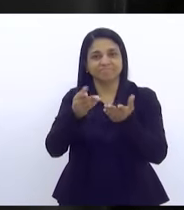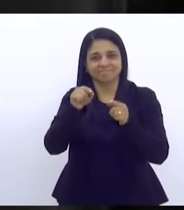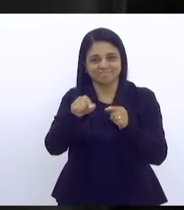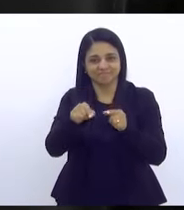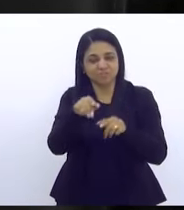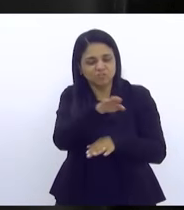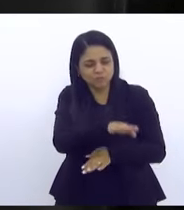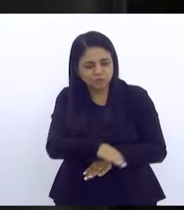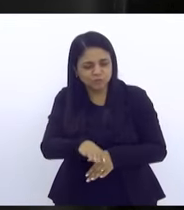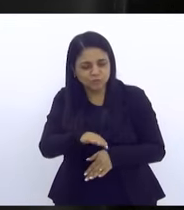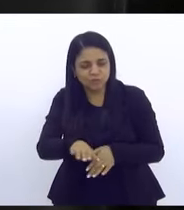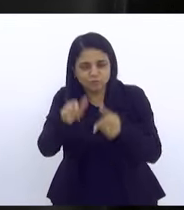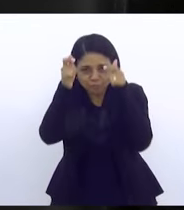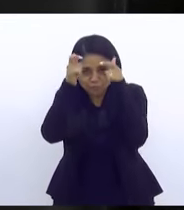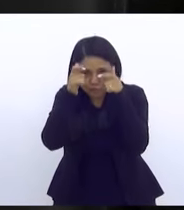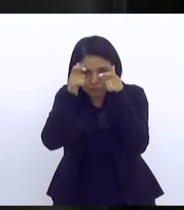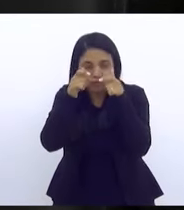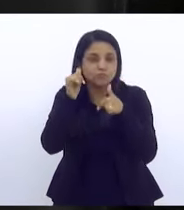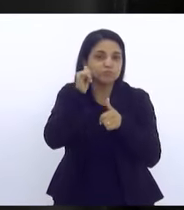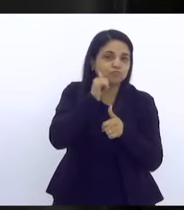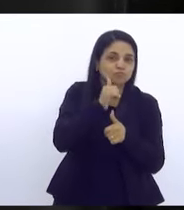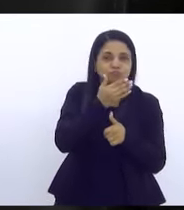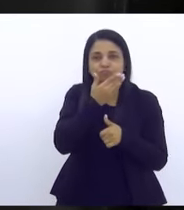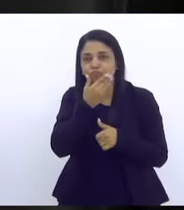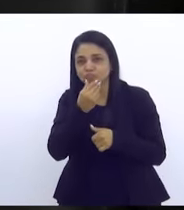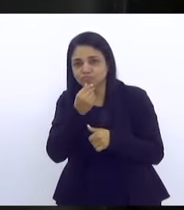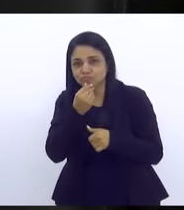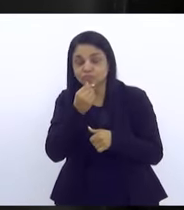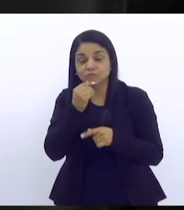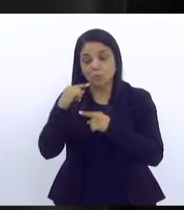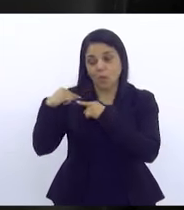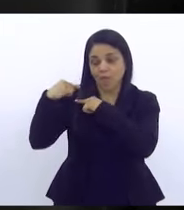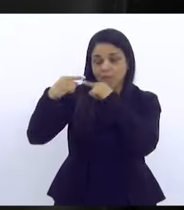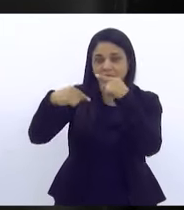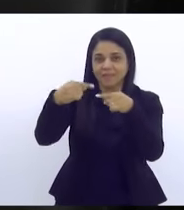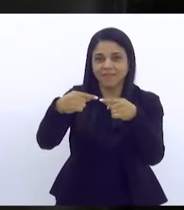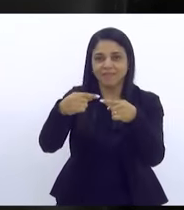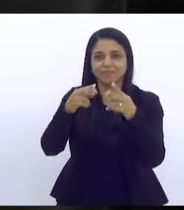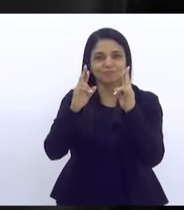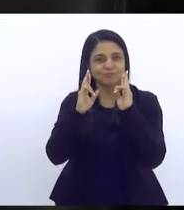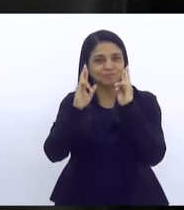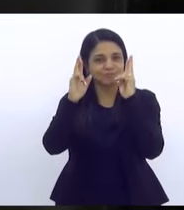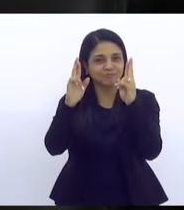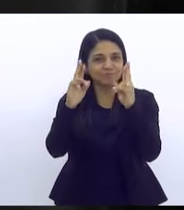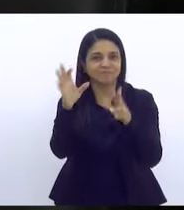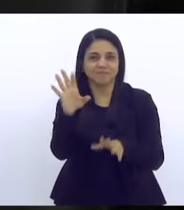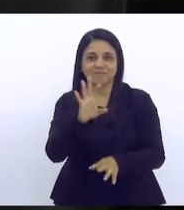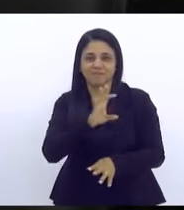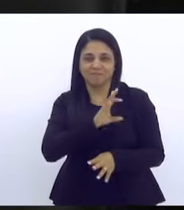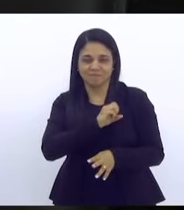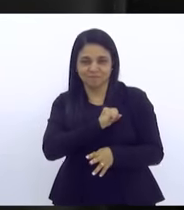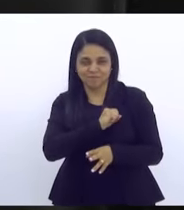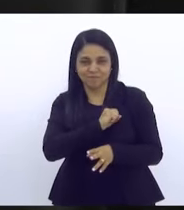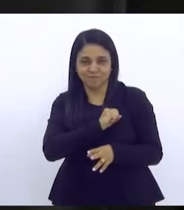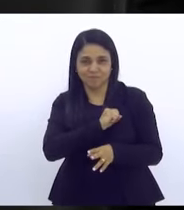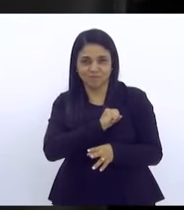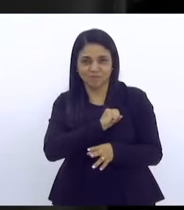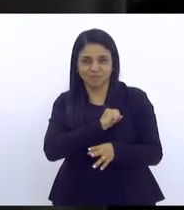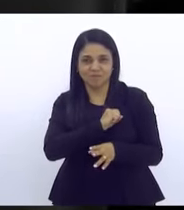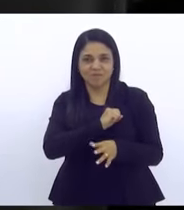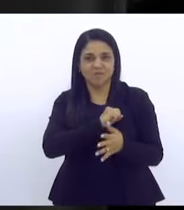pequeninos príncipes e princesas são herdeiros de esperança e de amor em meio a um